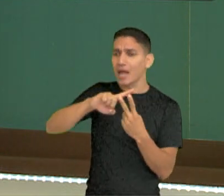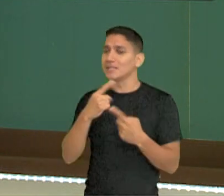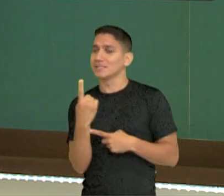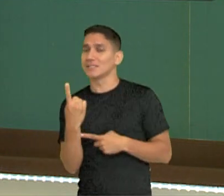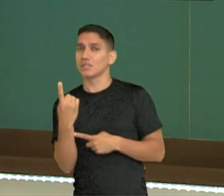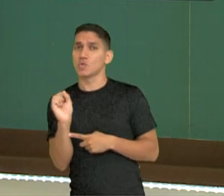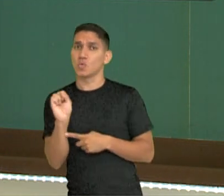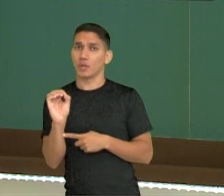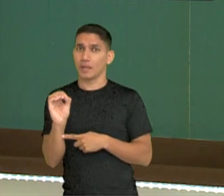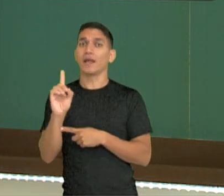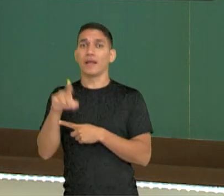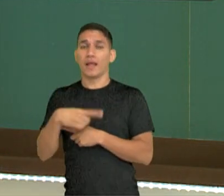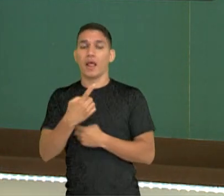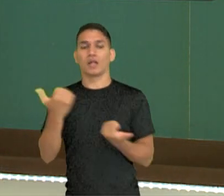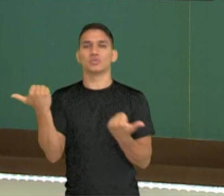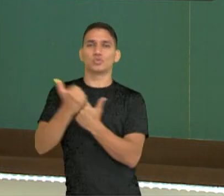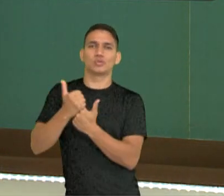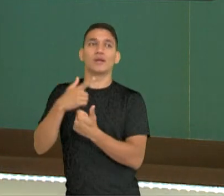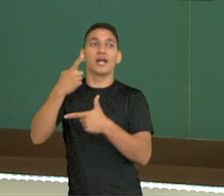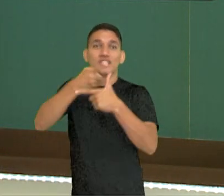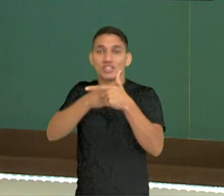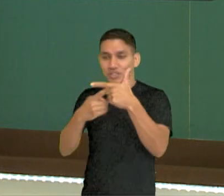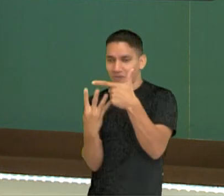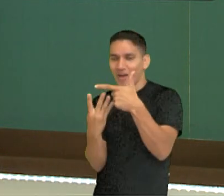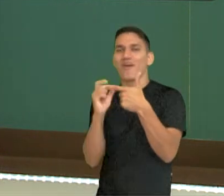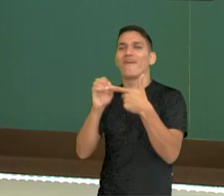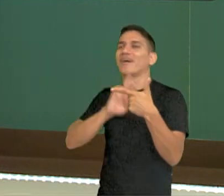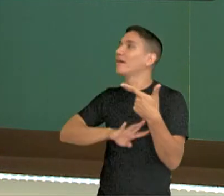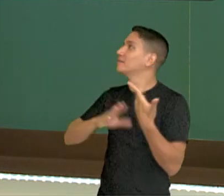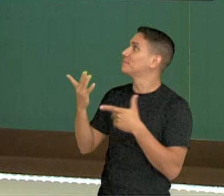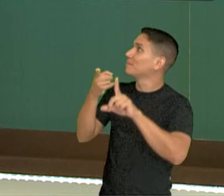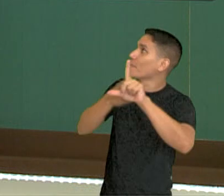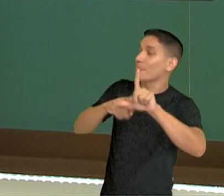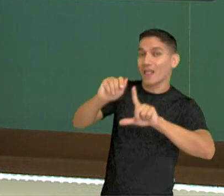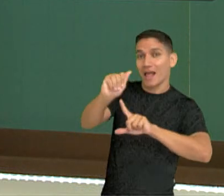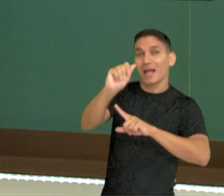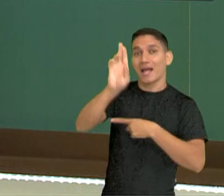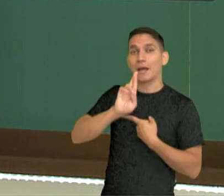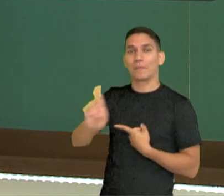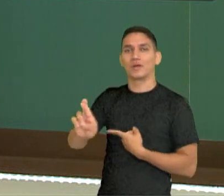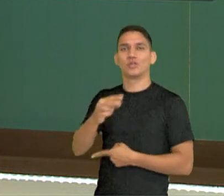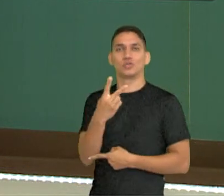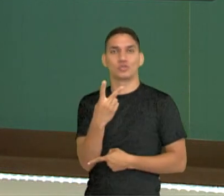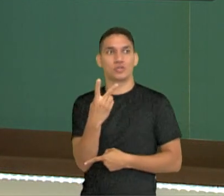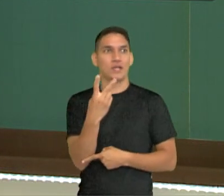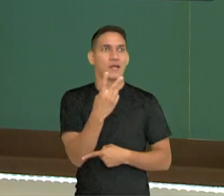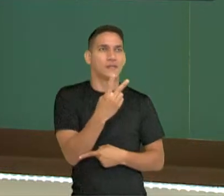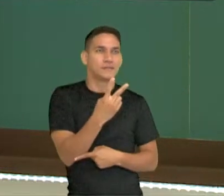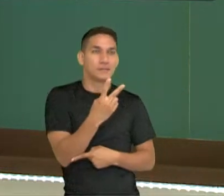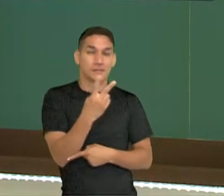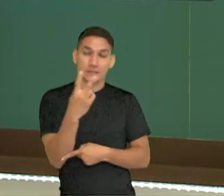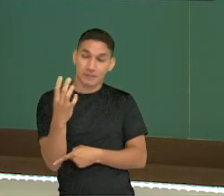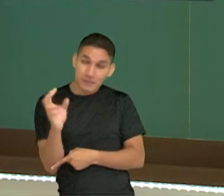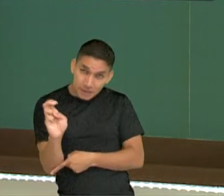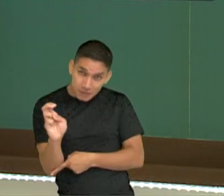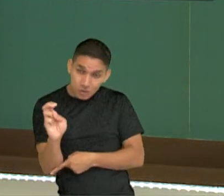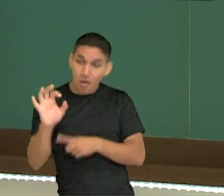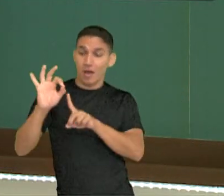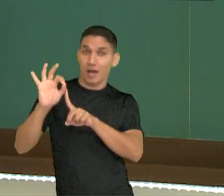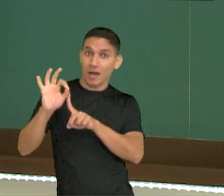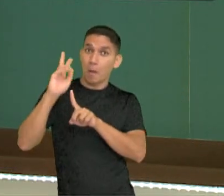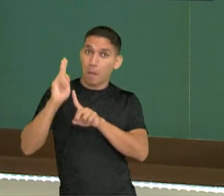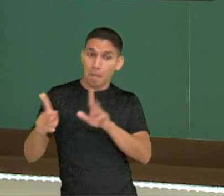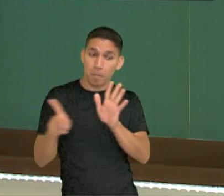vezes 180 dividido por 4, esse ângulo da letra A é 225 graus e pertence ao